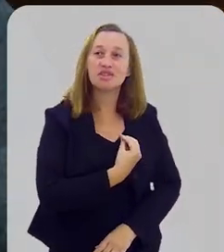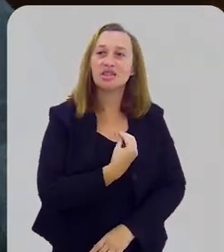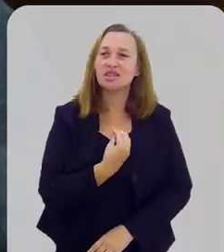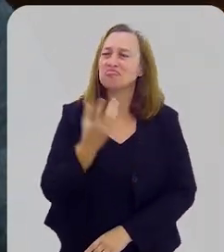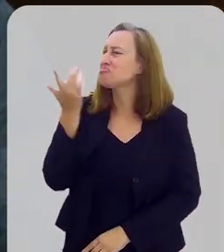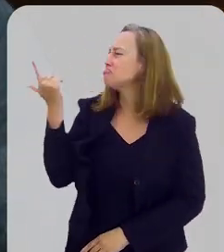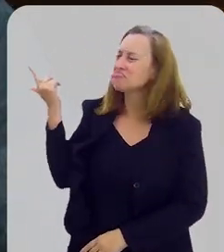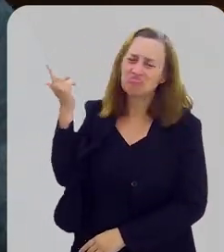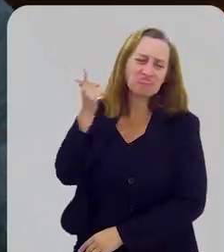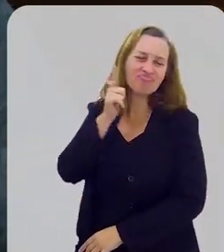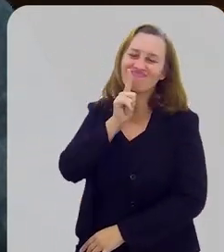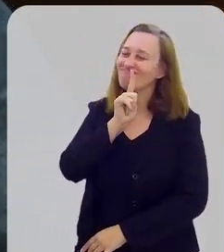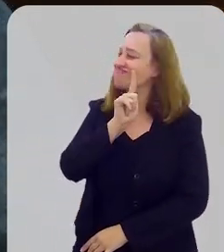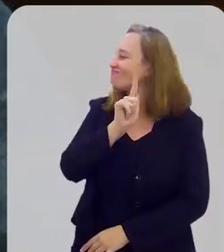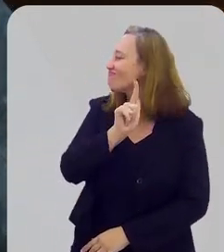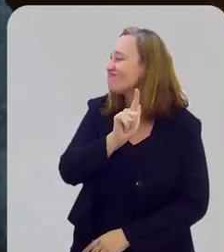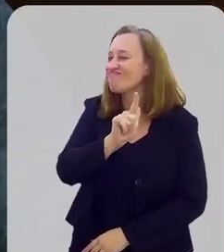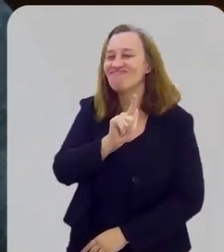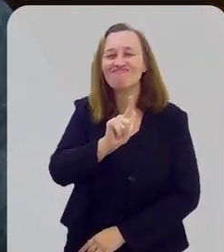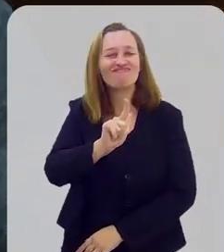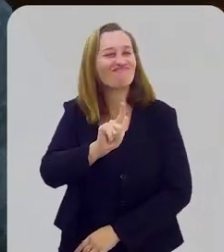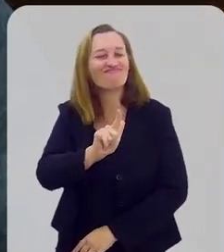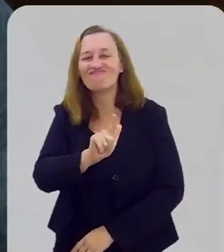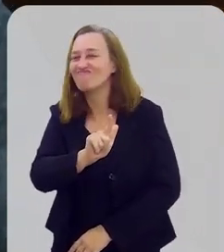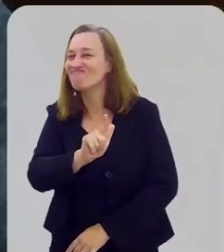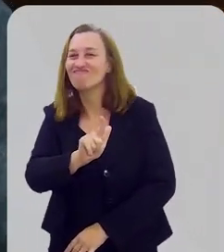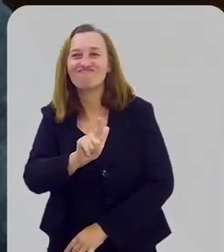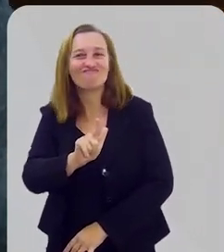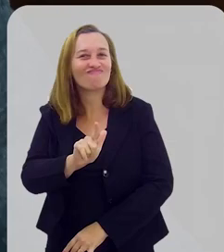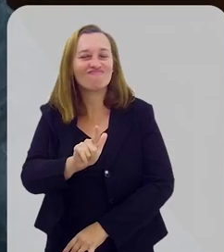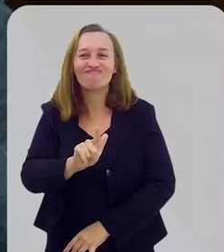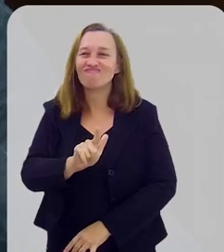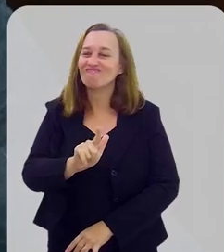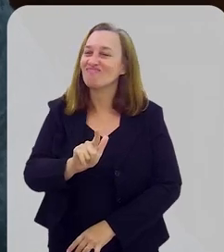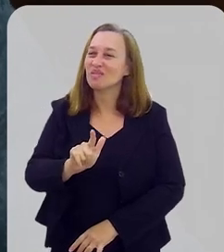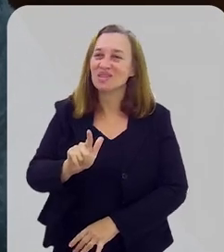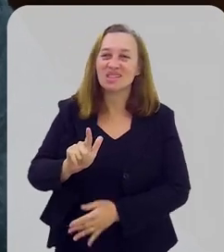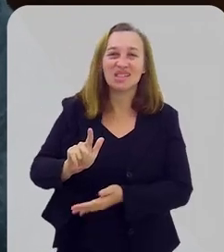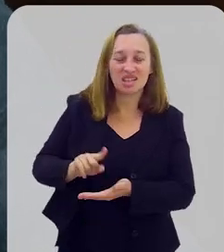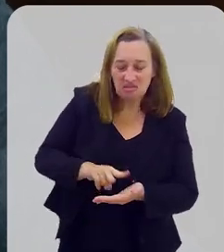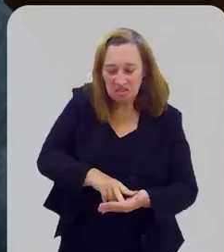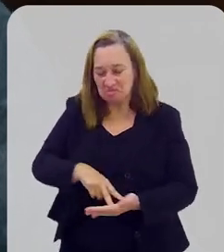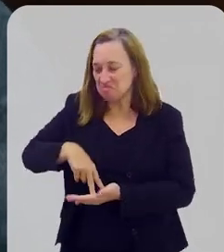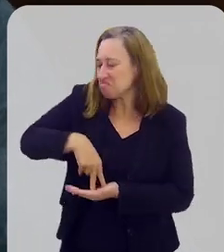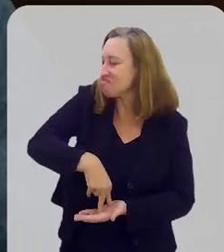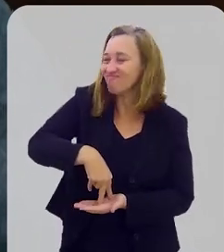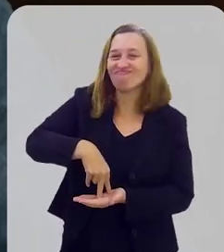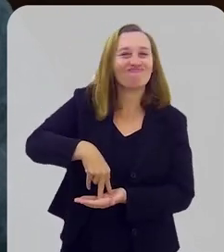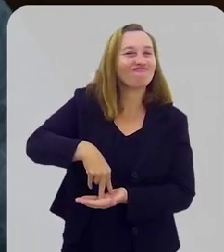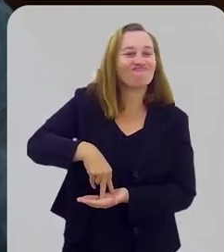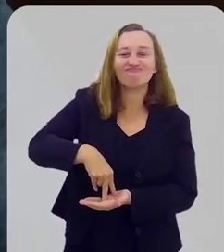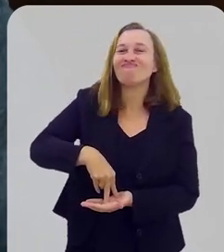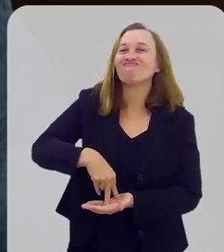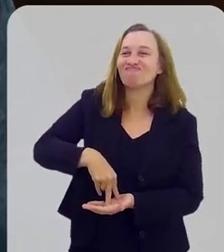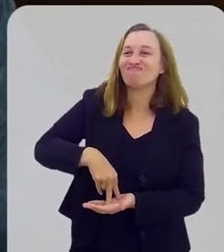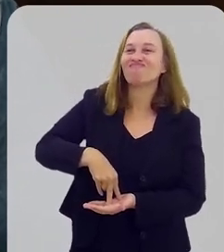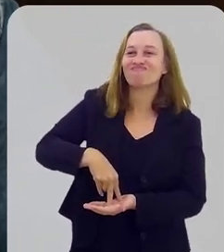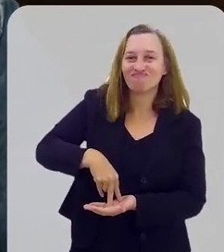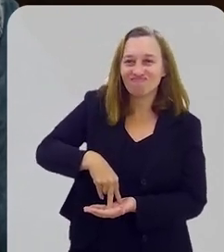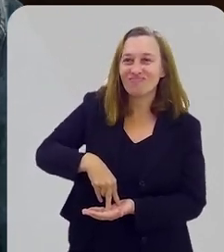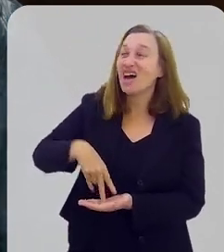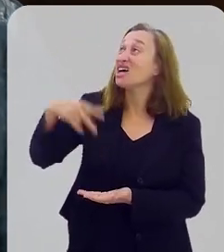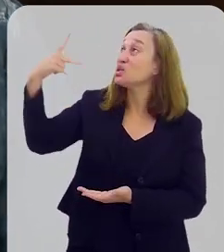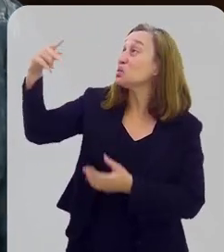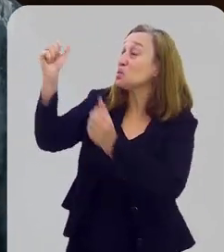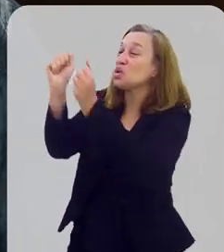não conseguiremos ficar de pé tamanho é